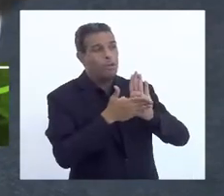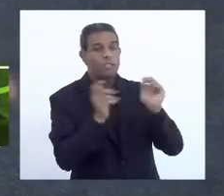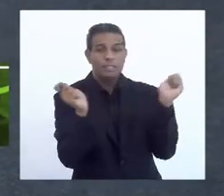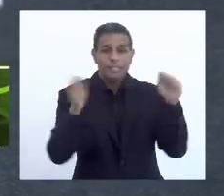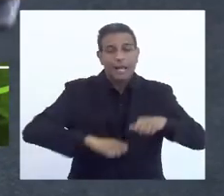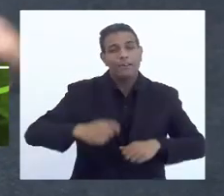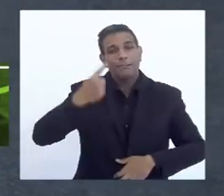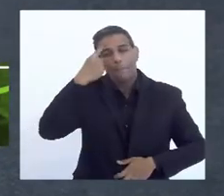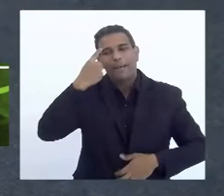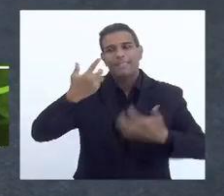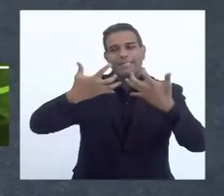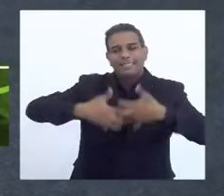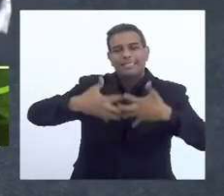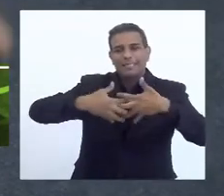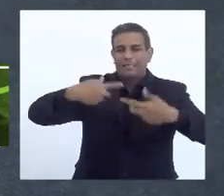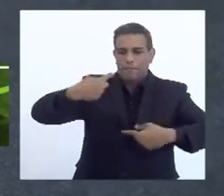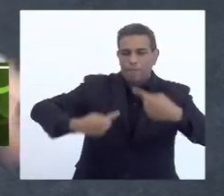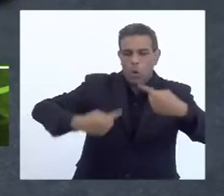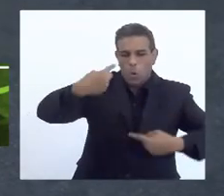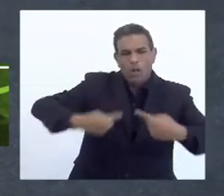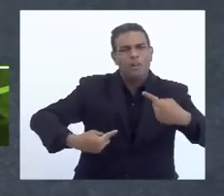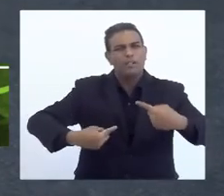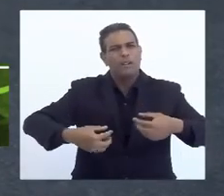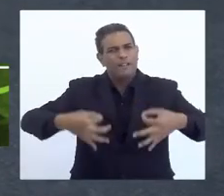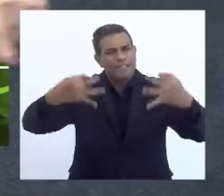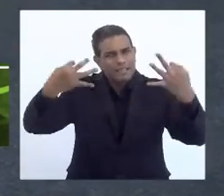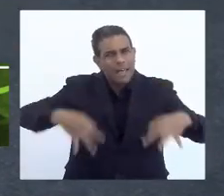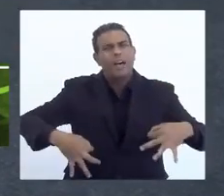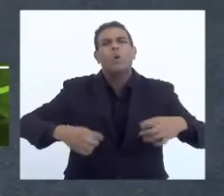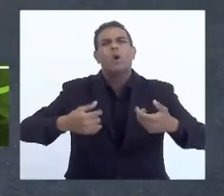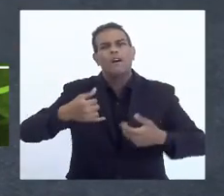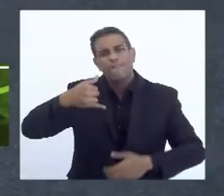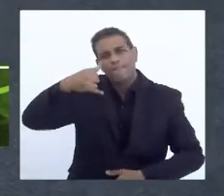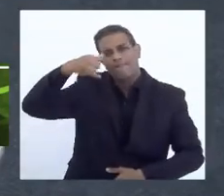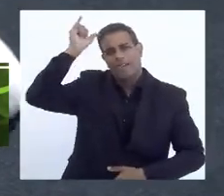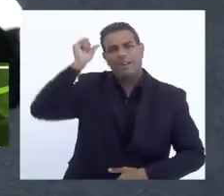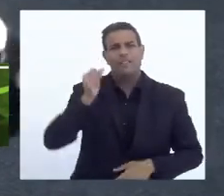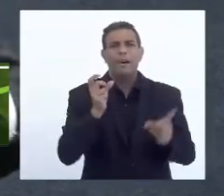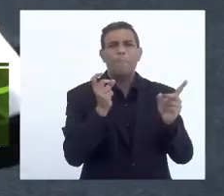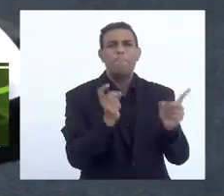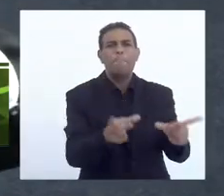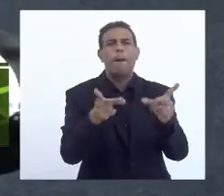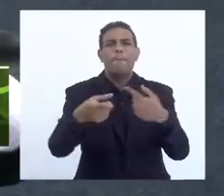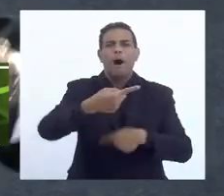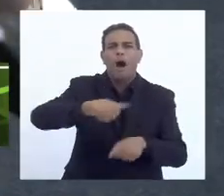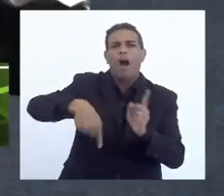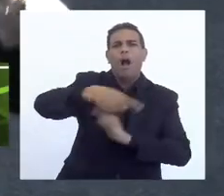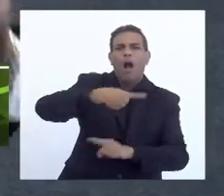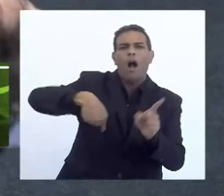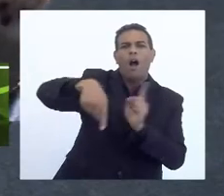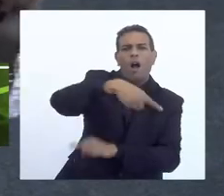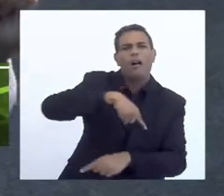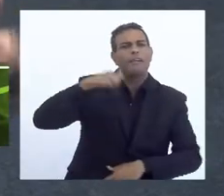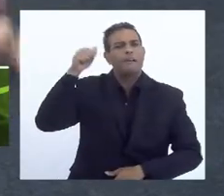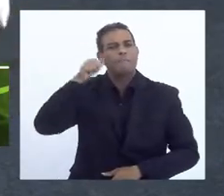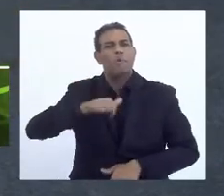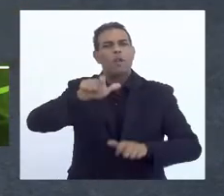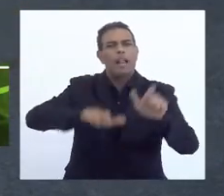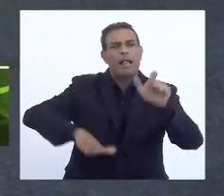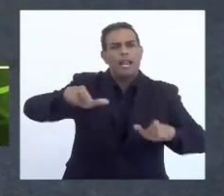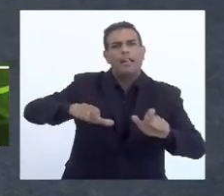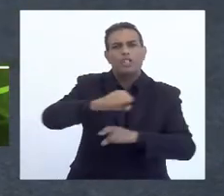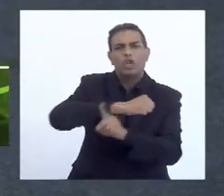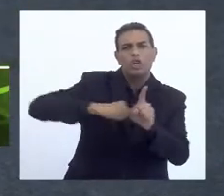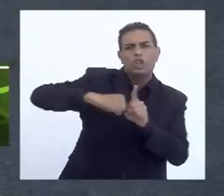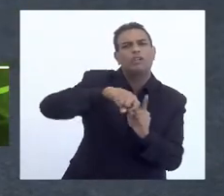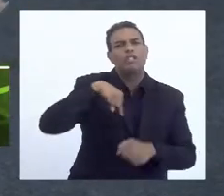a pensar também uma política séria que evite a comercialização das candidaturas de muitas mulheres. E que